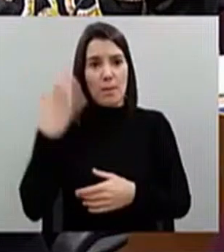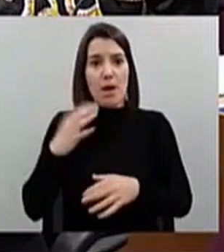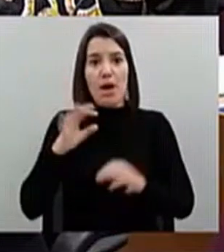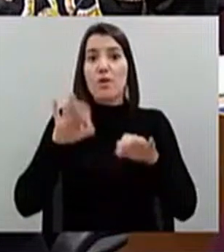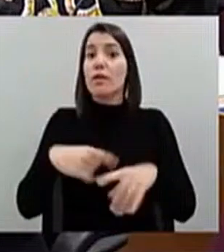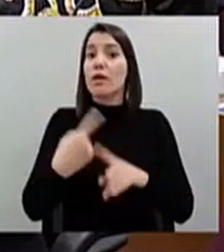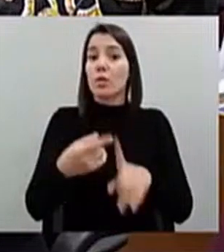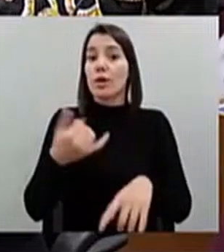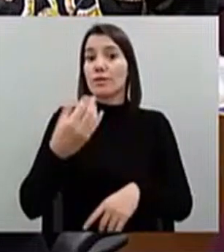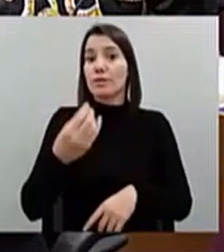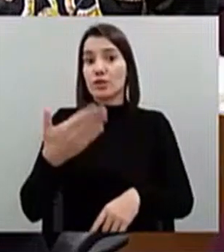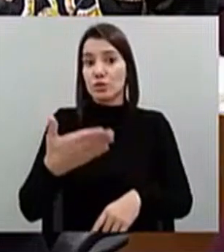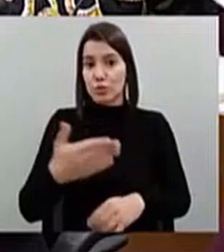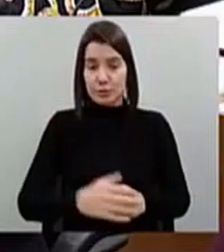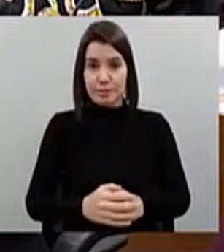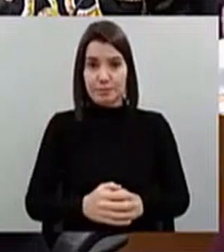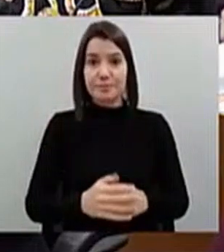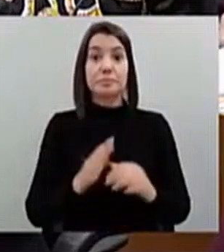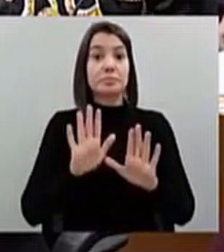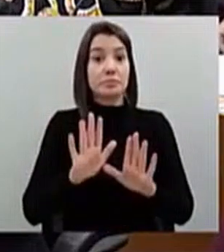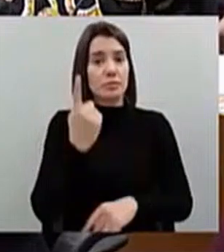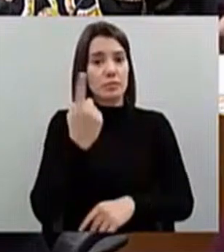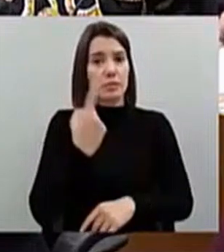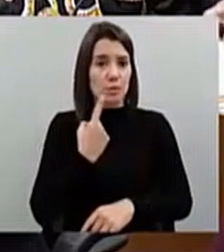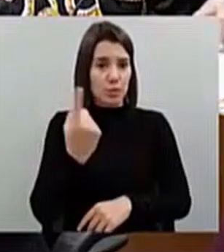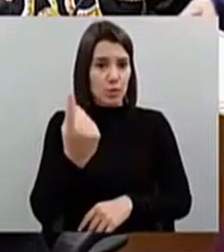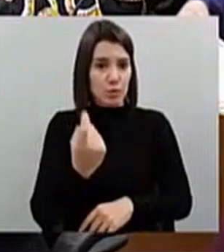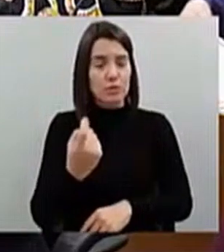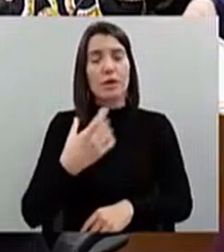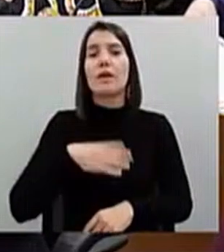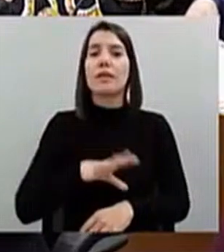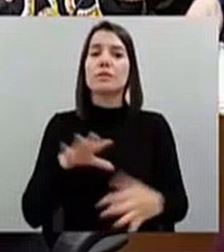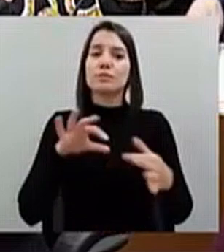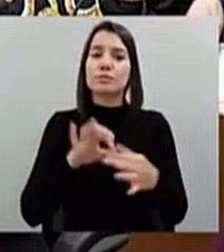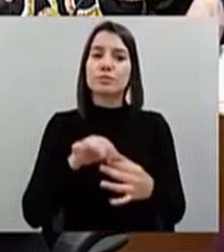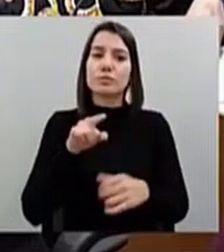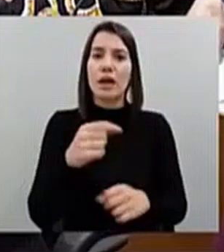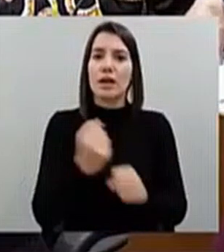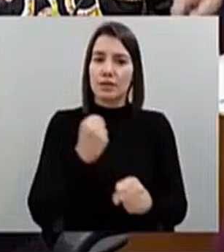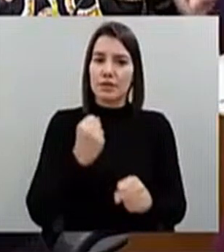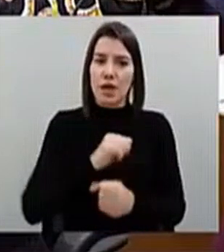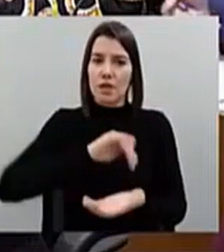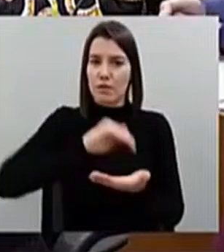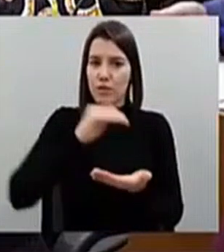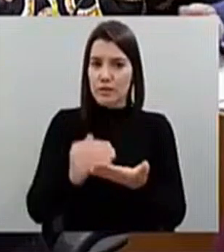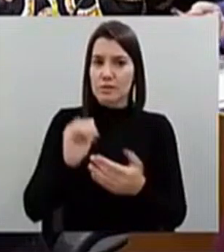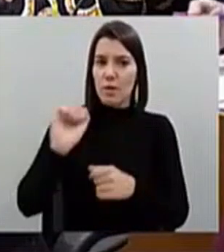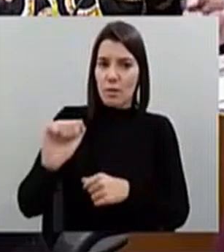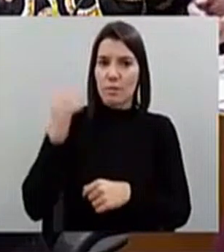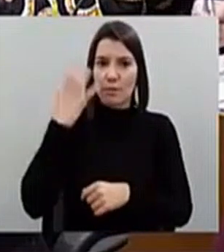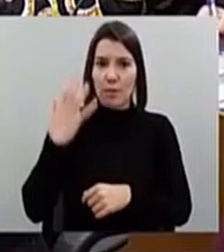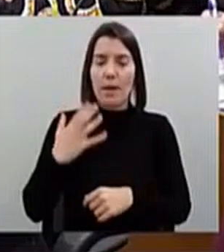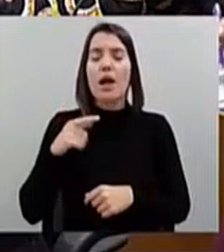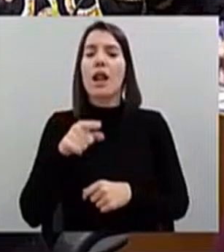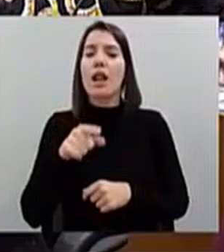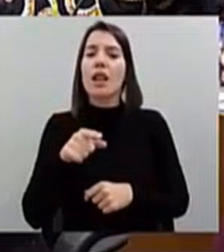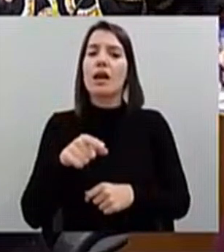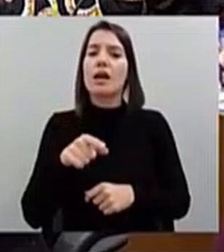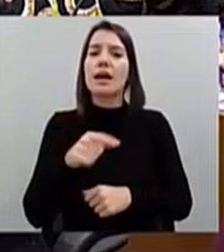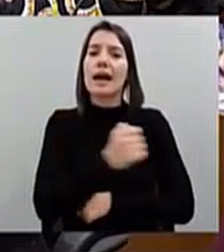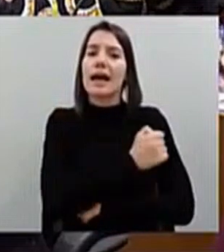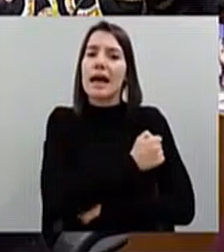2021. Temos, no entanto, uma pergunta a fazer relacionada com a atividade da Fundação Marquês de Pombal, mais concretamente com a Casa Igreja